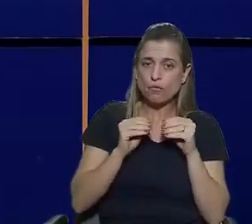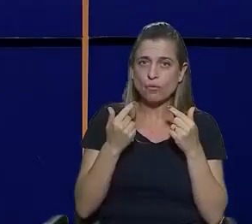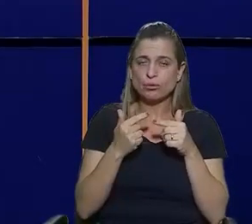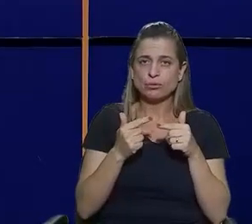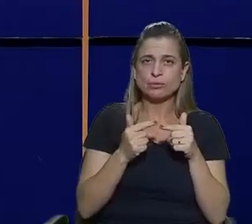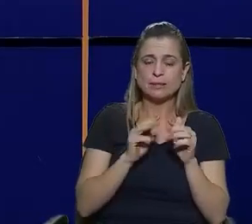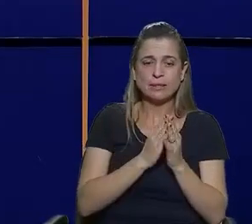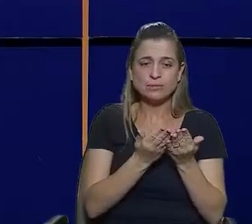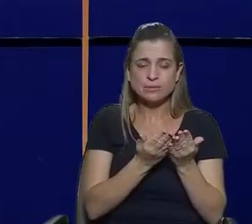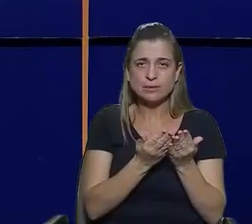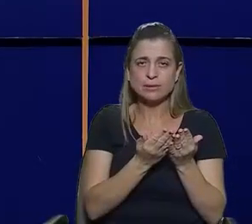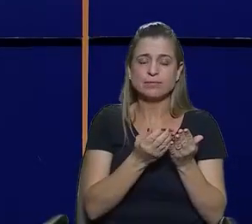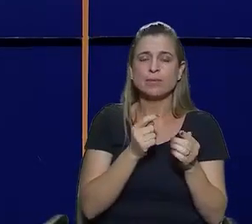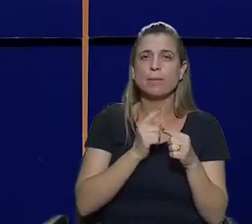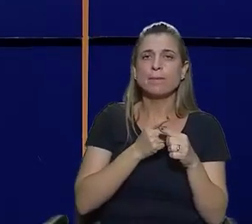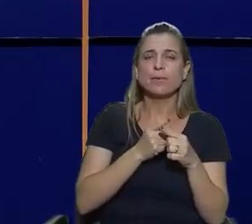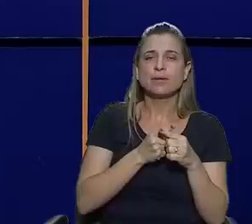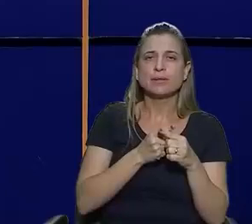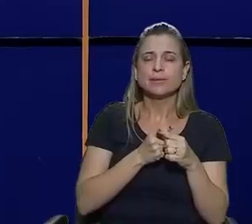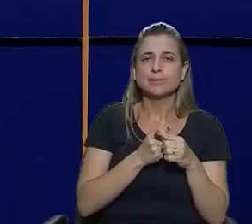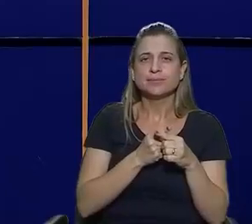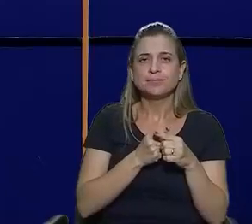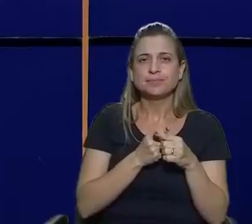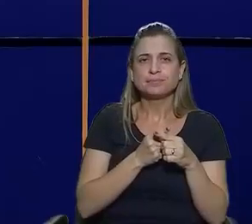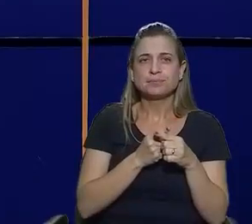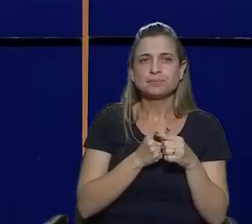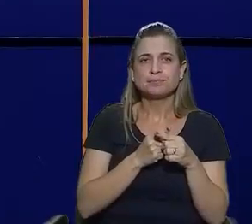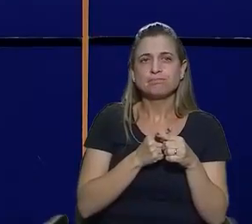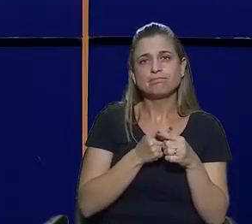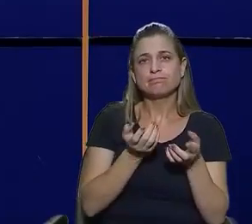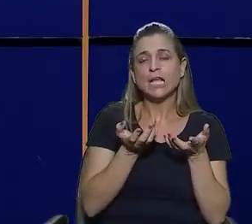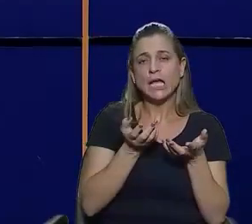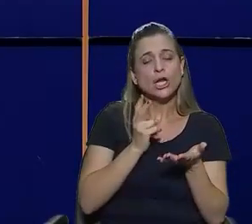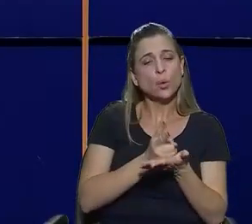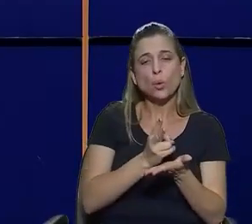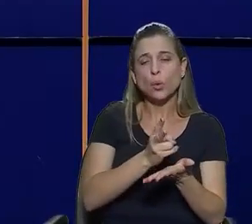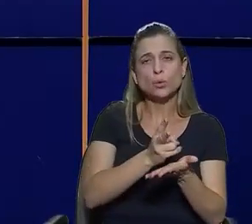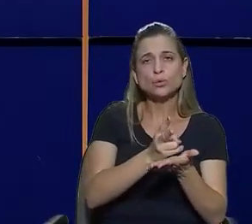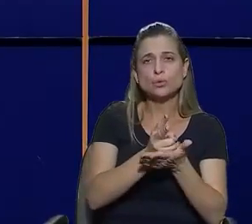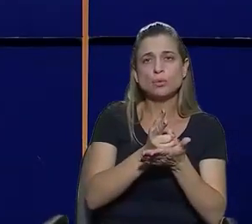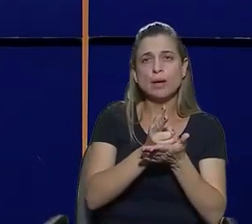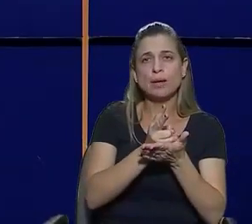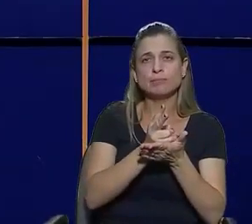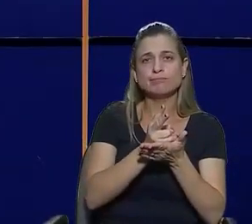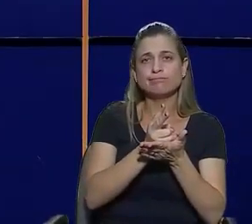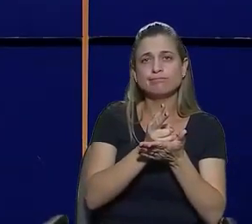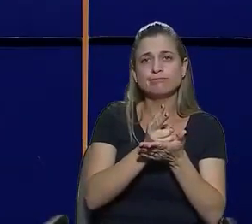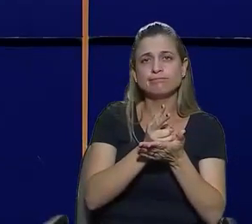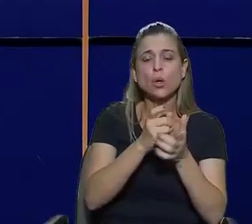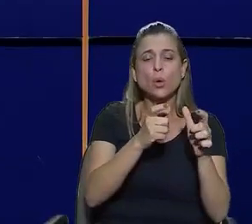leituras provocantes, porque querem continuar dentro das suas bolhas